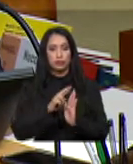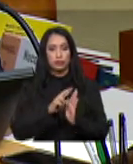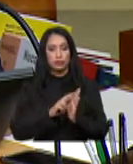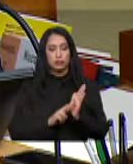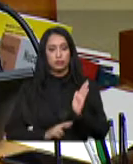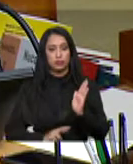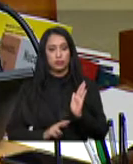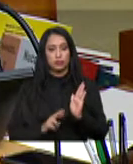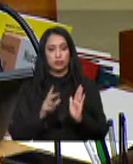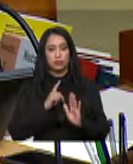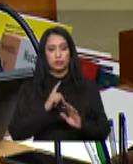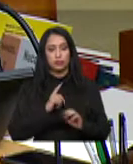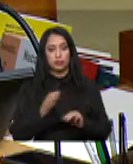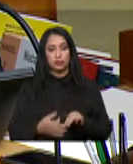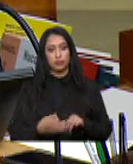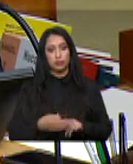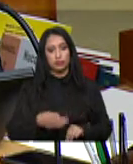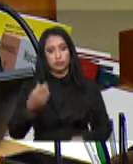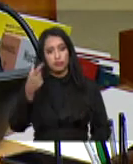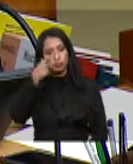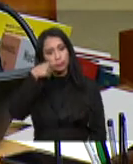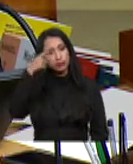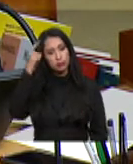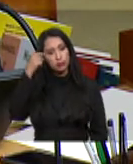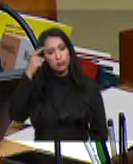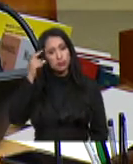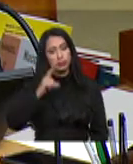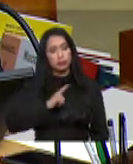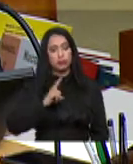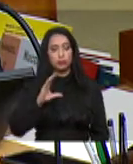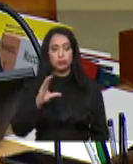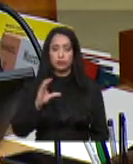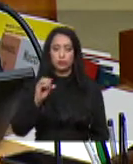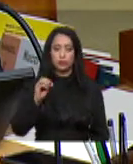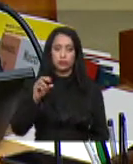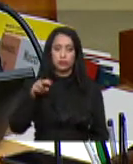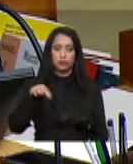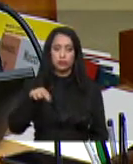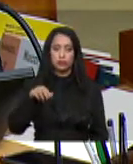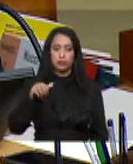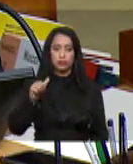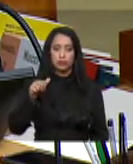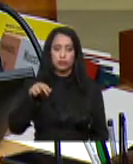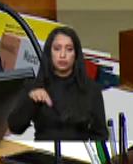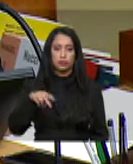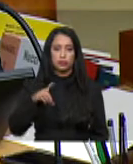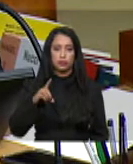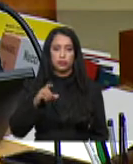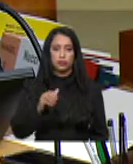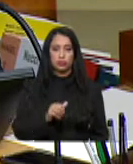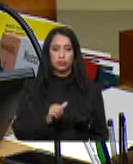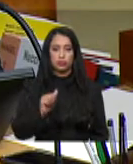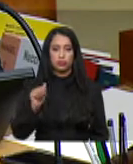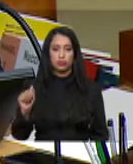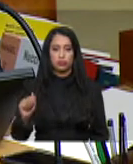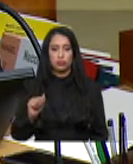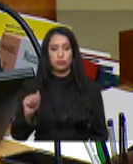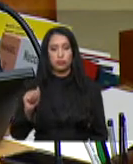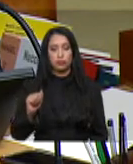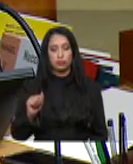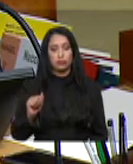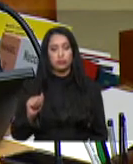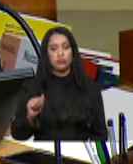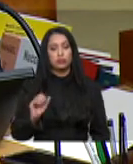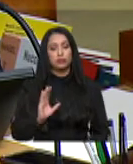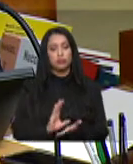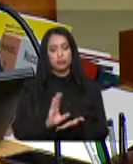eminente ministro Luiz Roberto Barroso, que tratou do CONANDA, Conselho Específico ali das Crianças